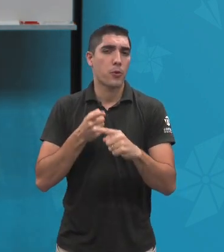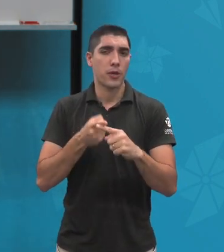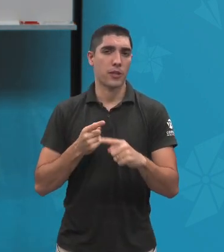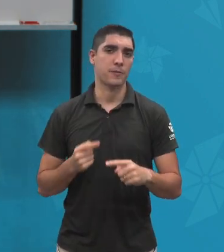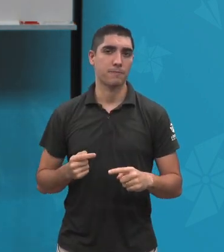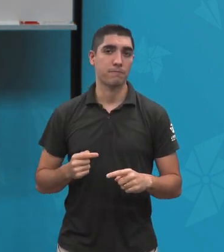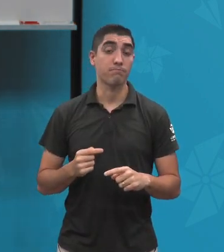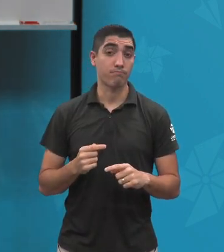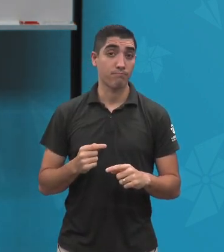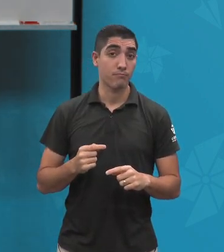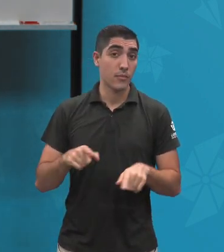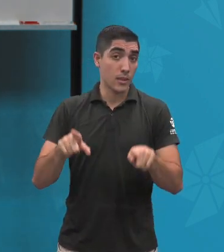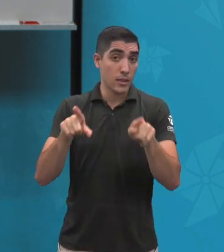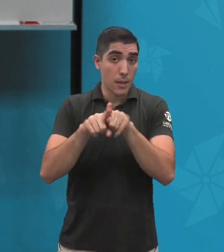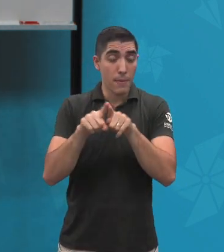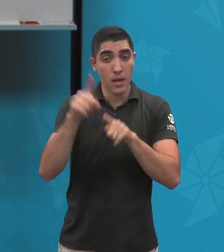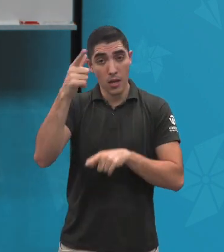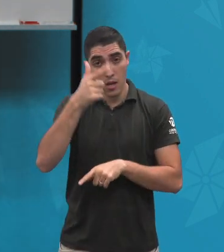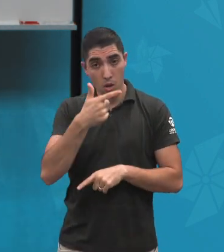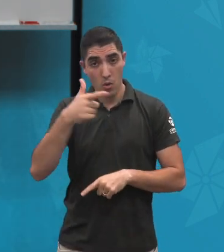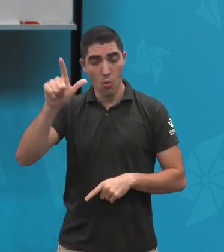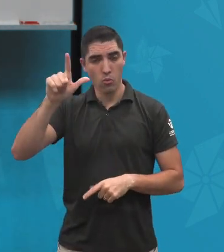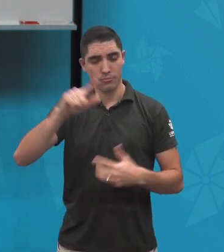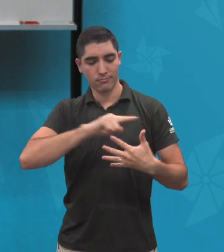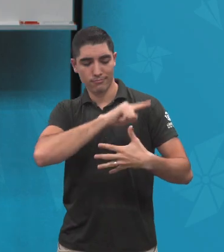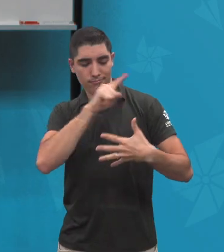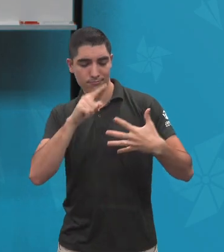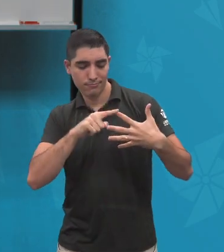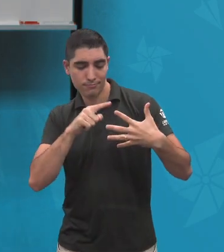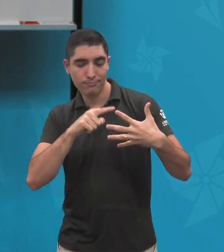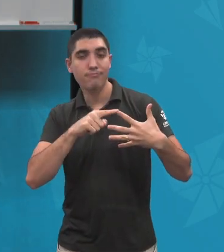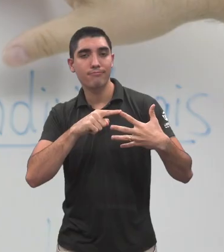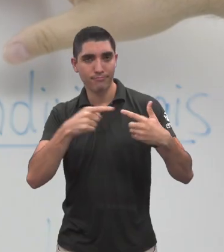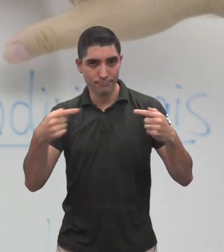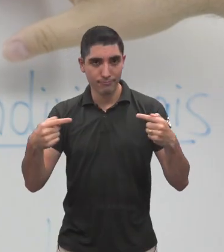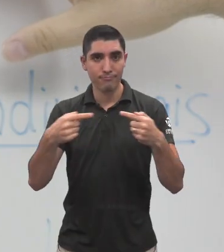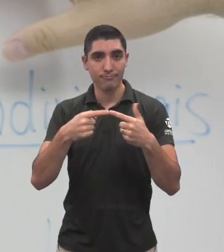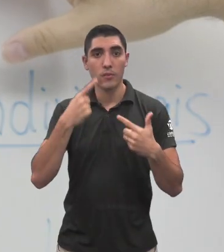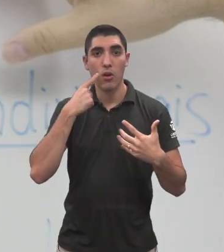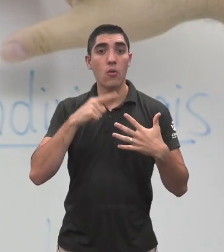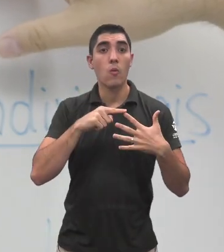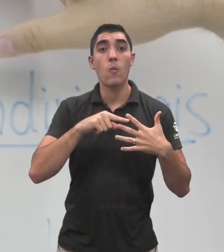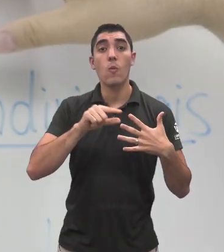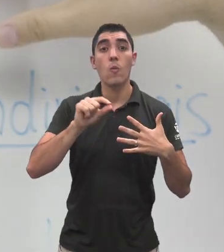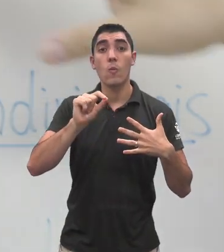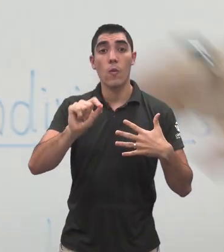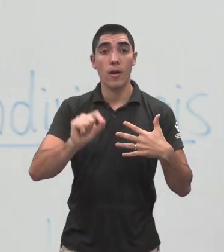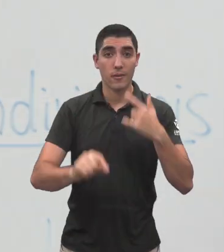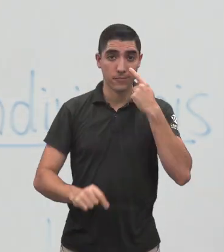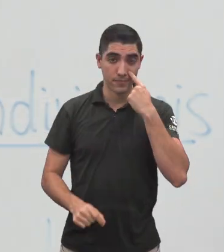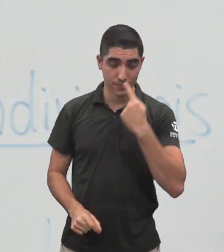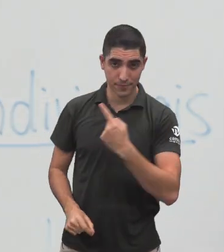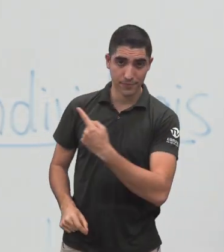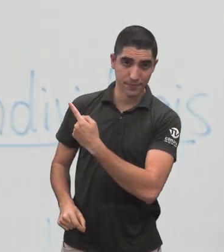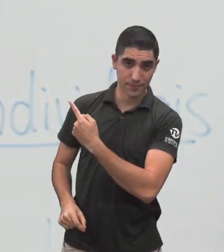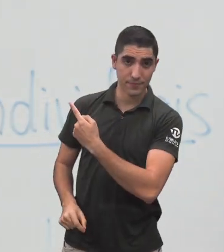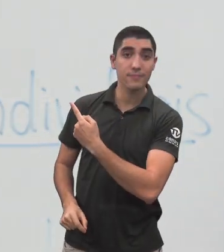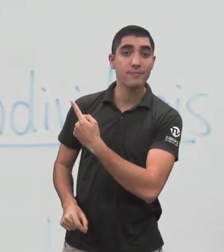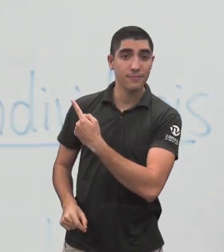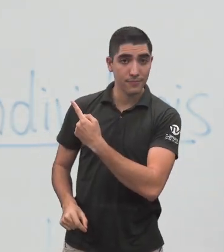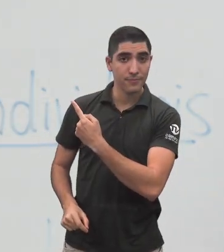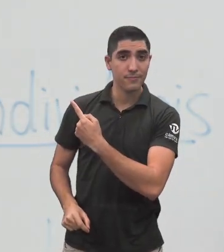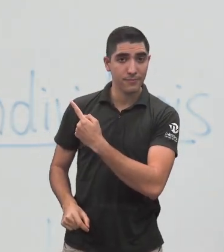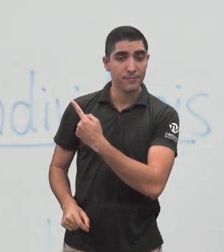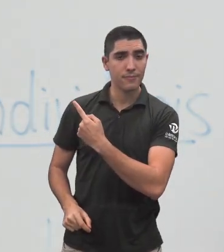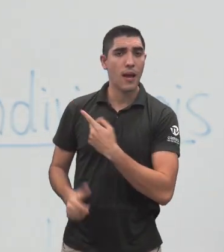desdobrando na segunda ideia que eu selecionei para vocês, que é justamente